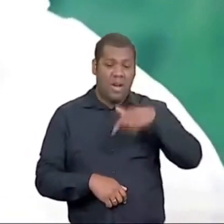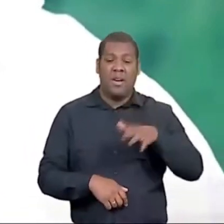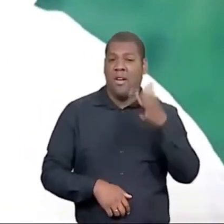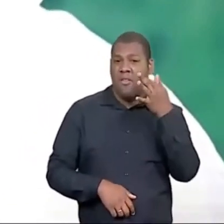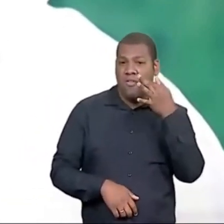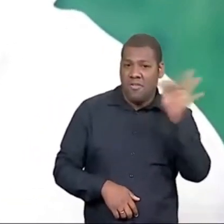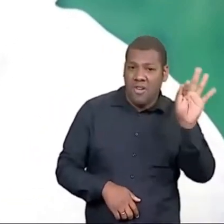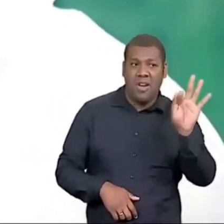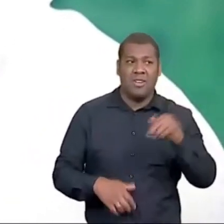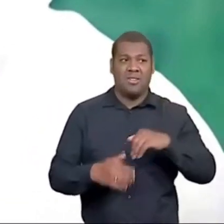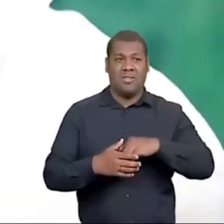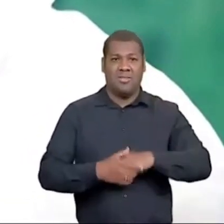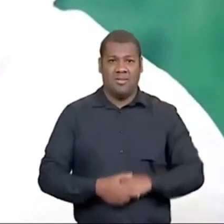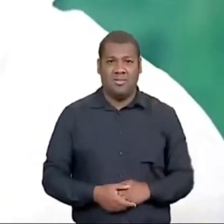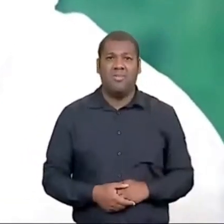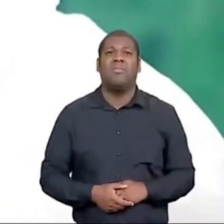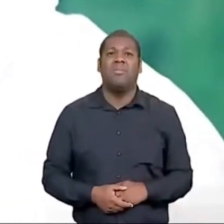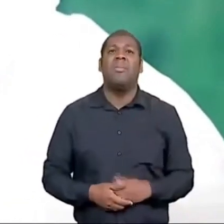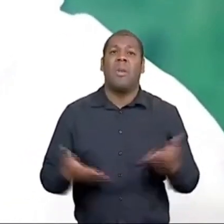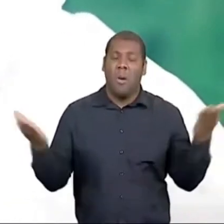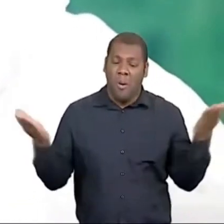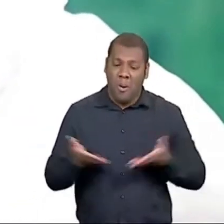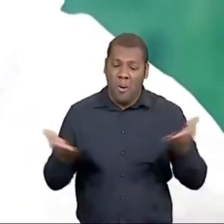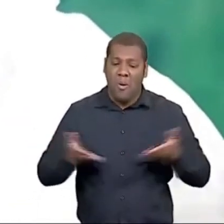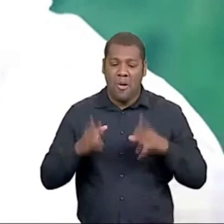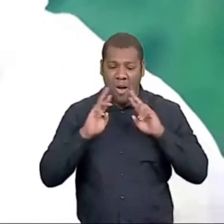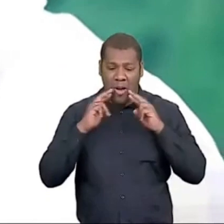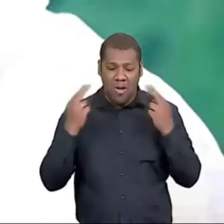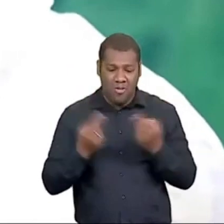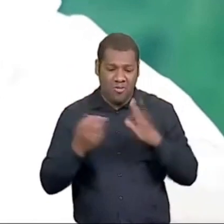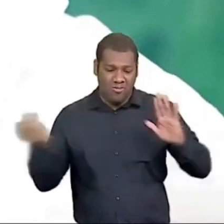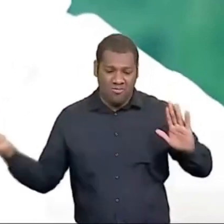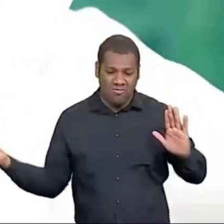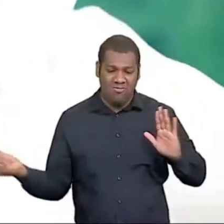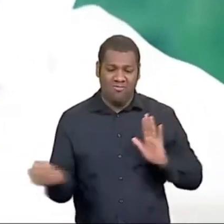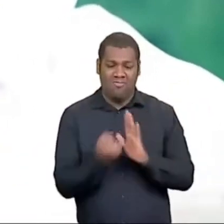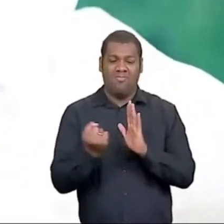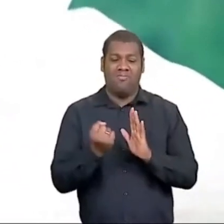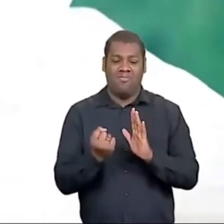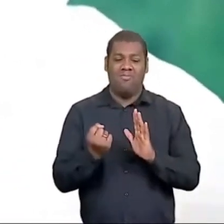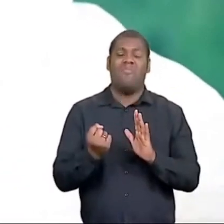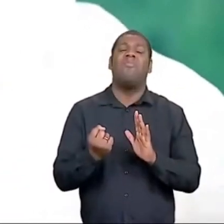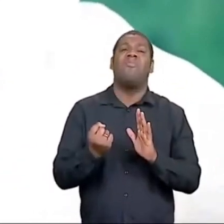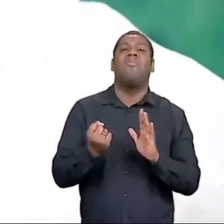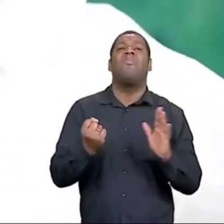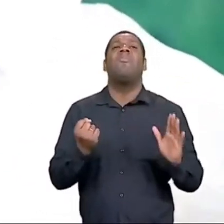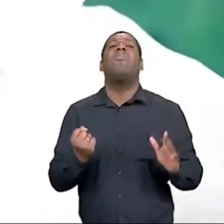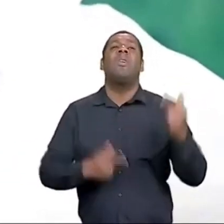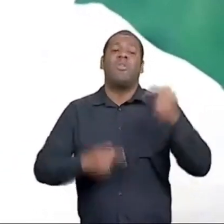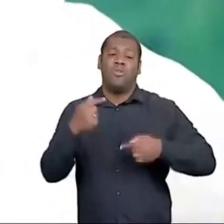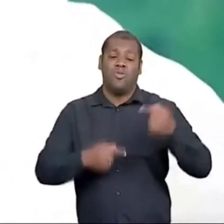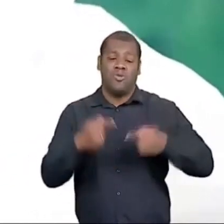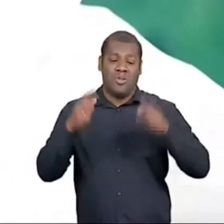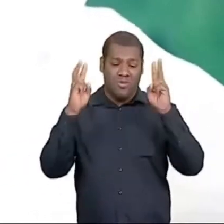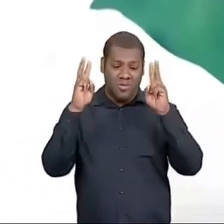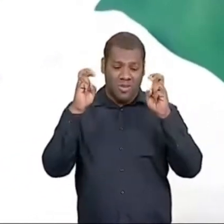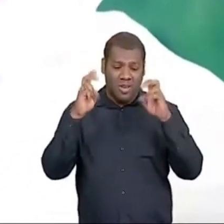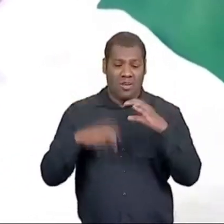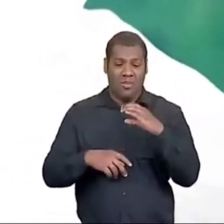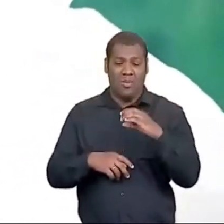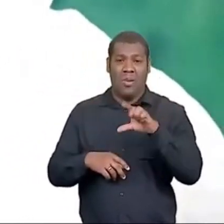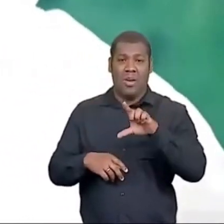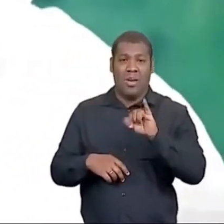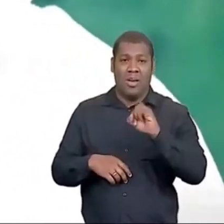vai marcar definitivamente a questão da discussão sobre o clima. Aqui a ideia básica é a gente sair daqui